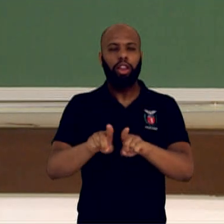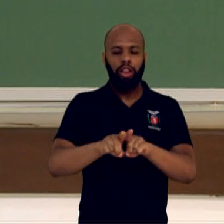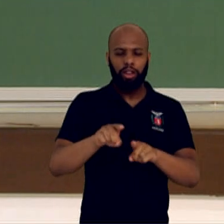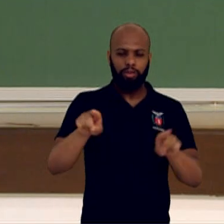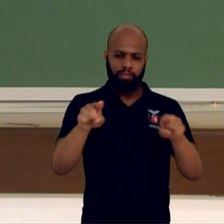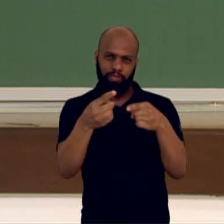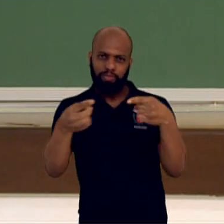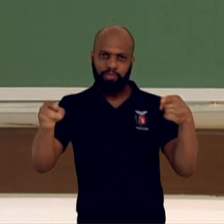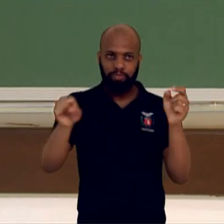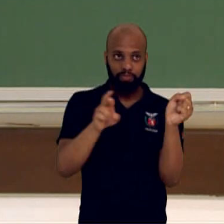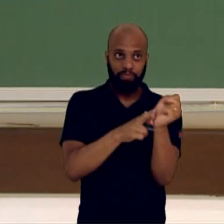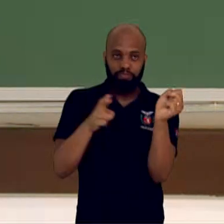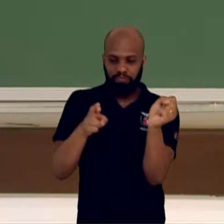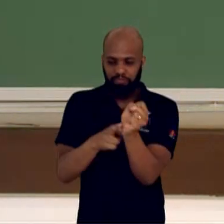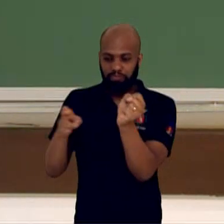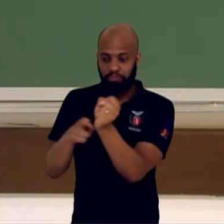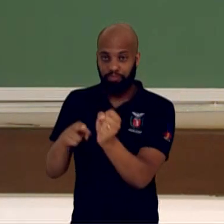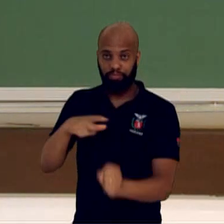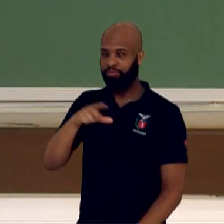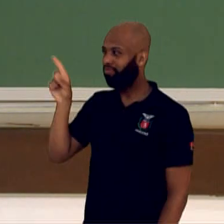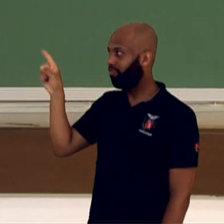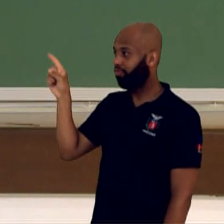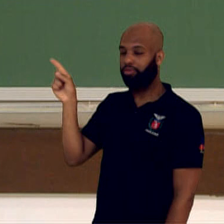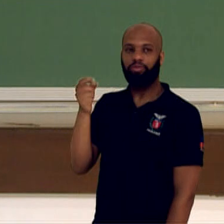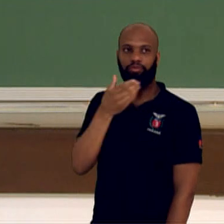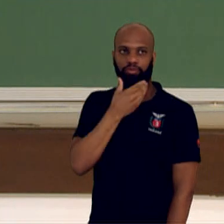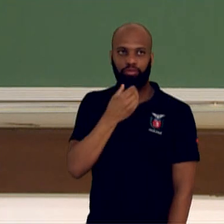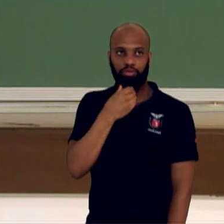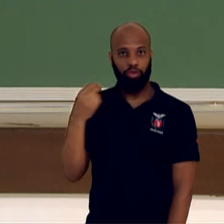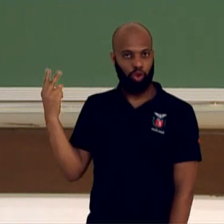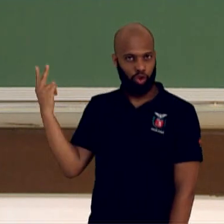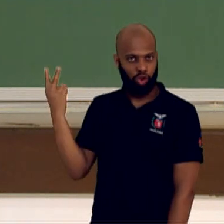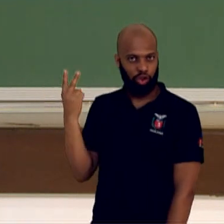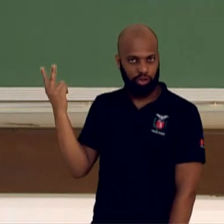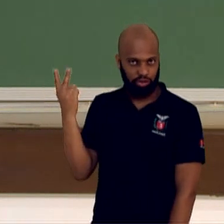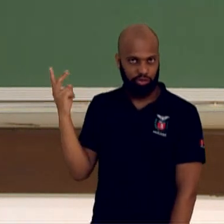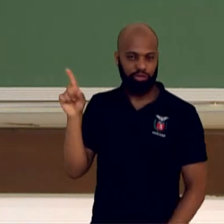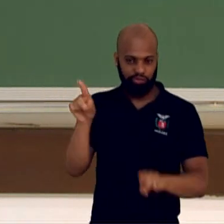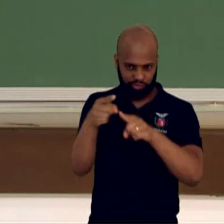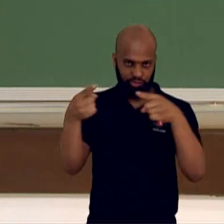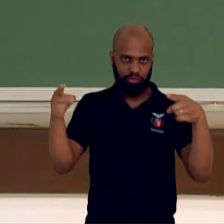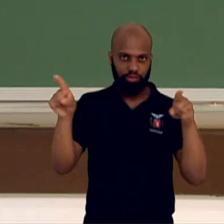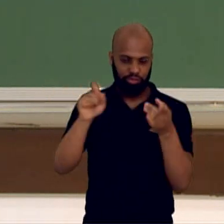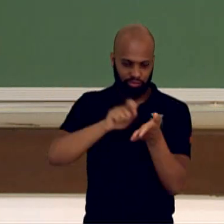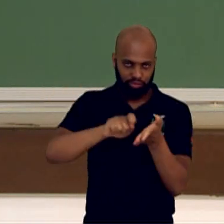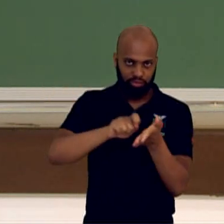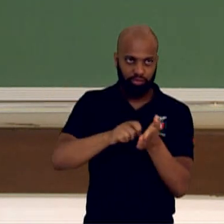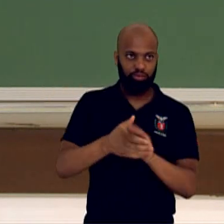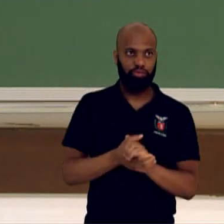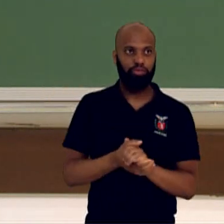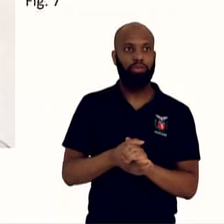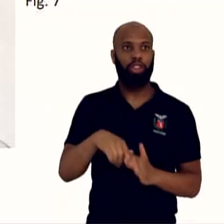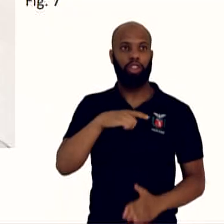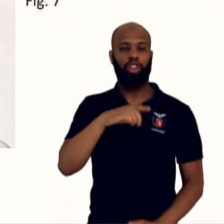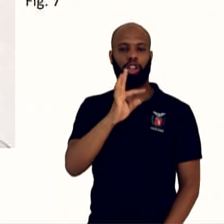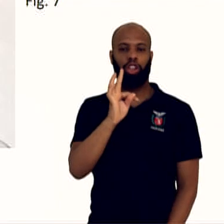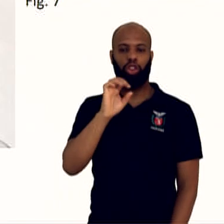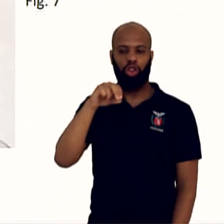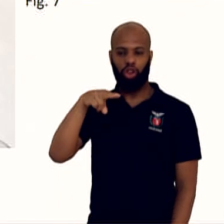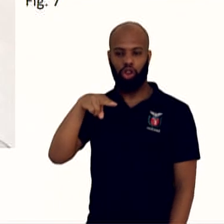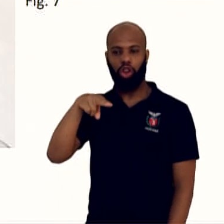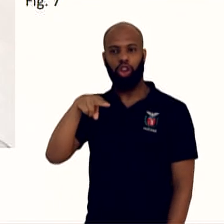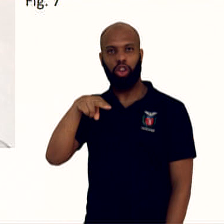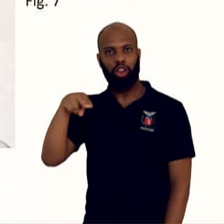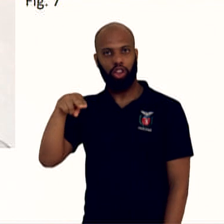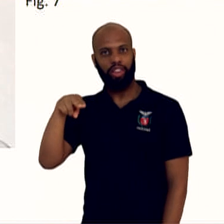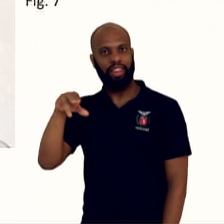pessoal, esses dois músicos aqui, que estão na telinha, eles são o Tony Tornado ali na figura 7 e